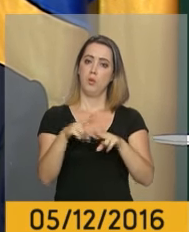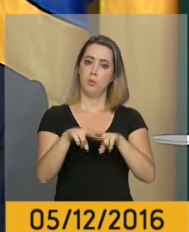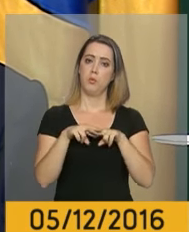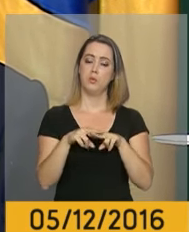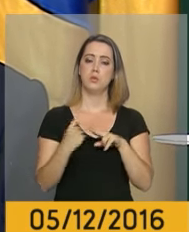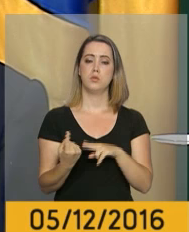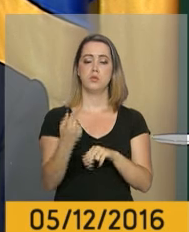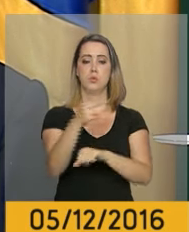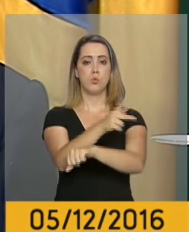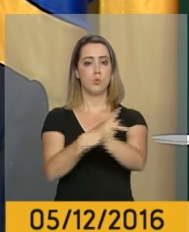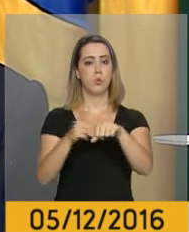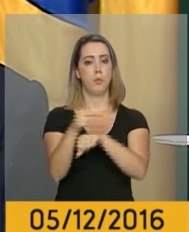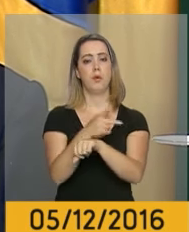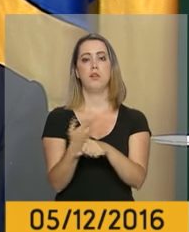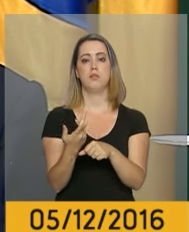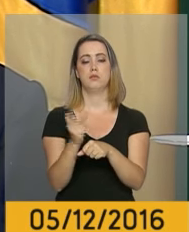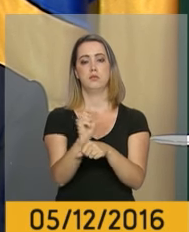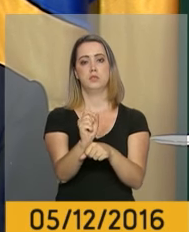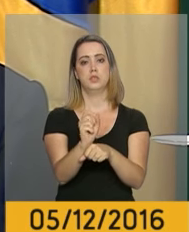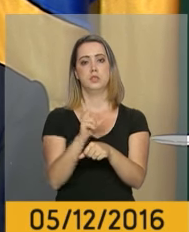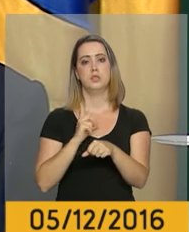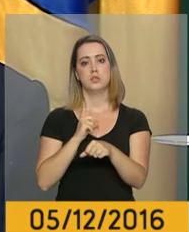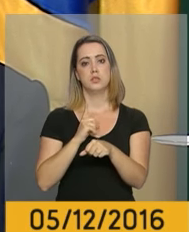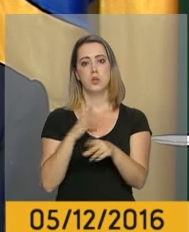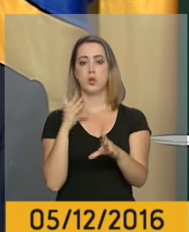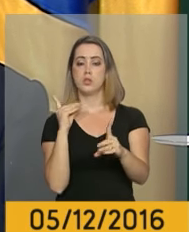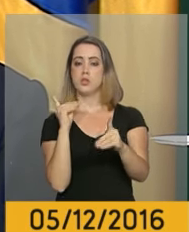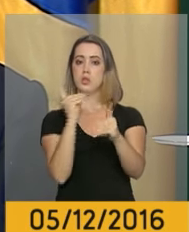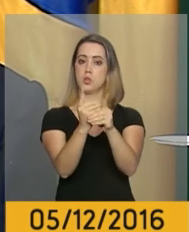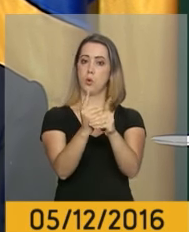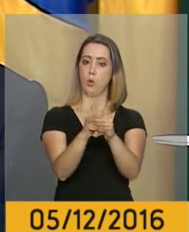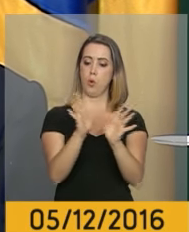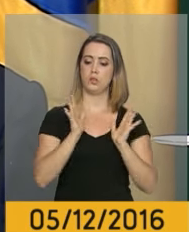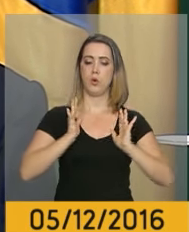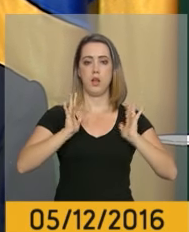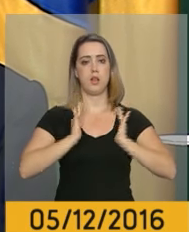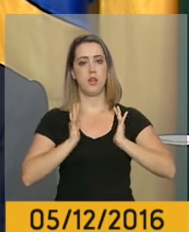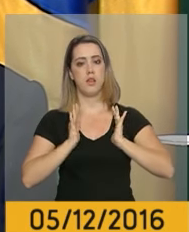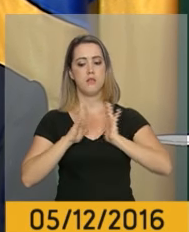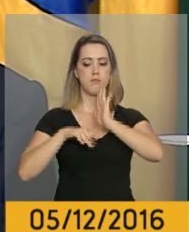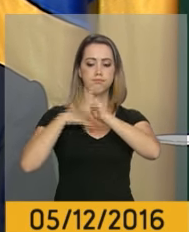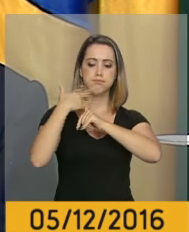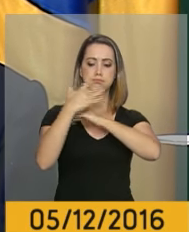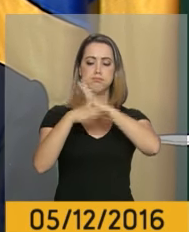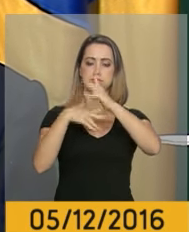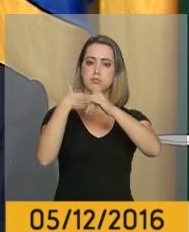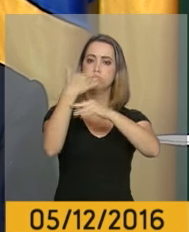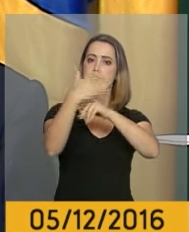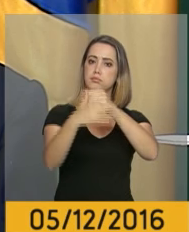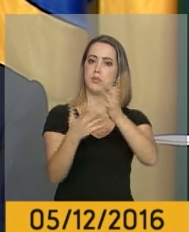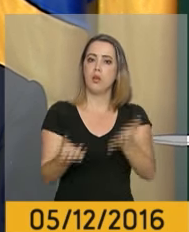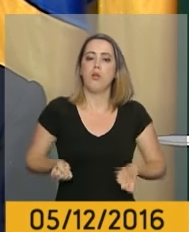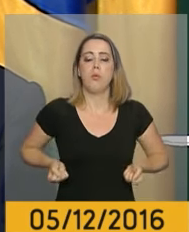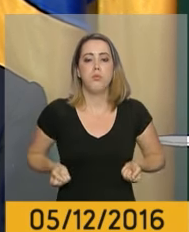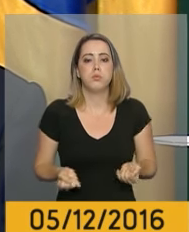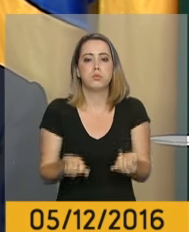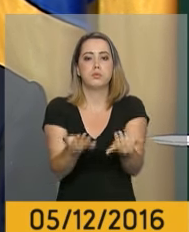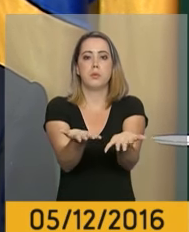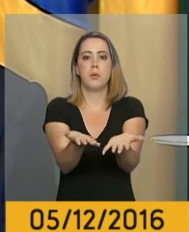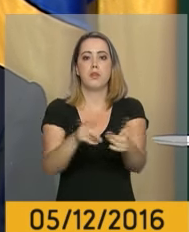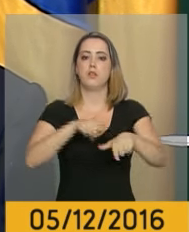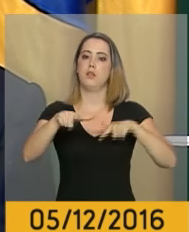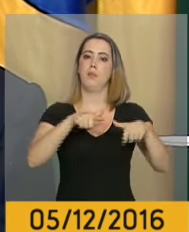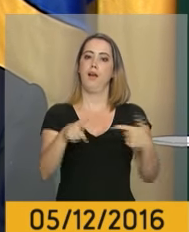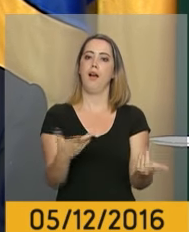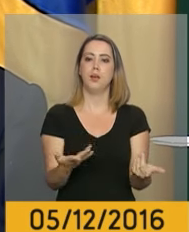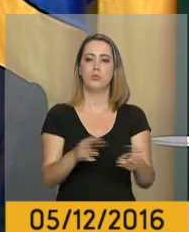país, meus amigos, que se reencontra com a prosperidade, com o crescimento, com a geração de empregos,